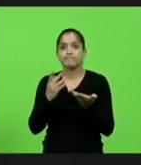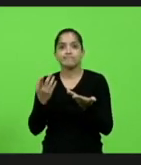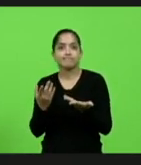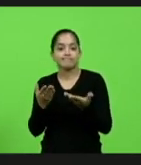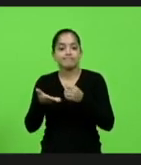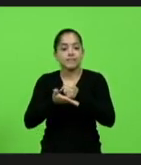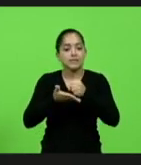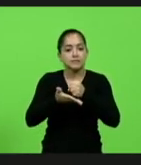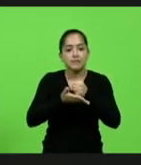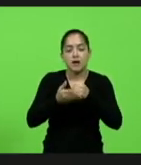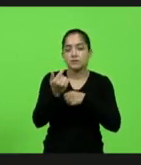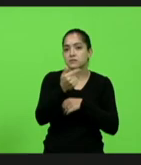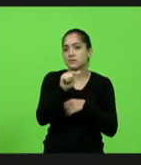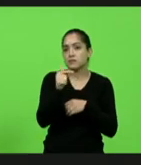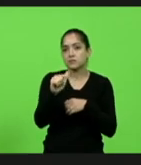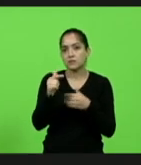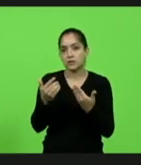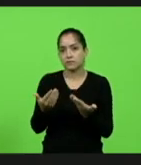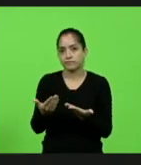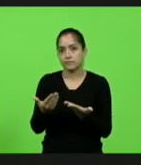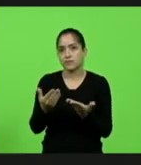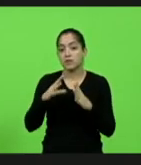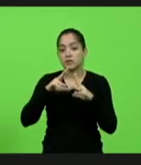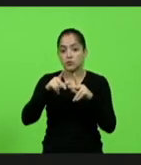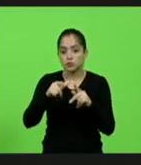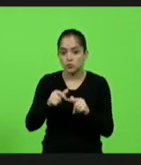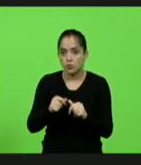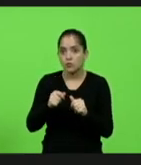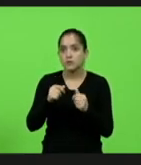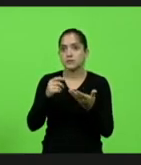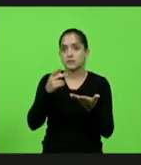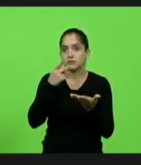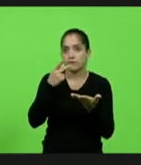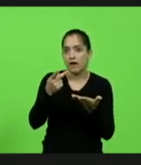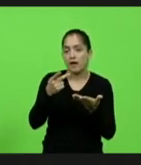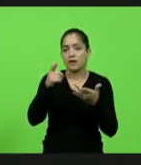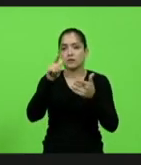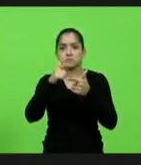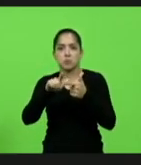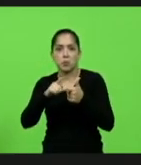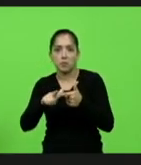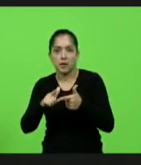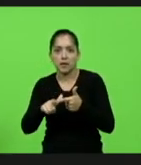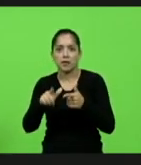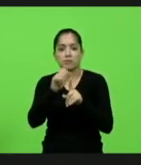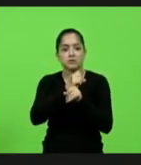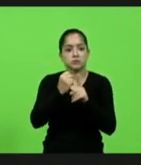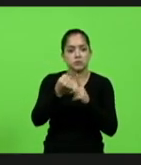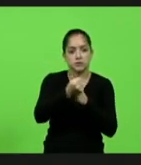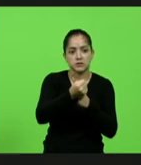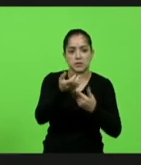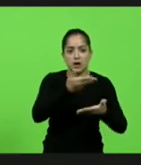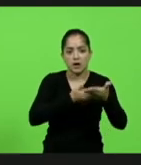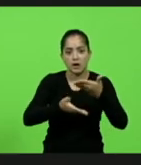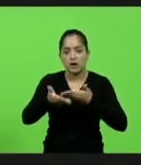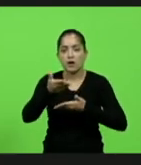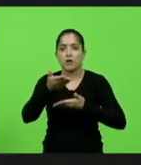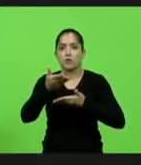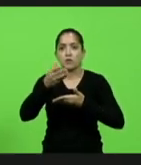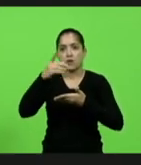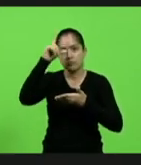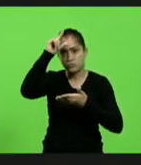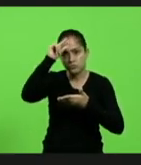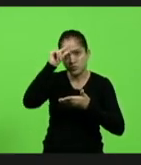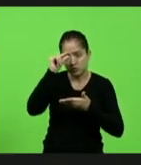base empírica. Então, todas essas alegações de problemas de sociabilidade, né, de déficit de aprendizado, elas não